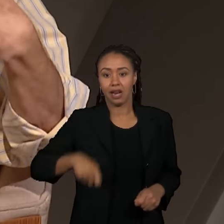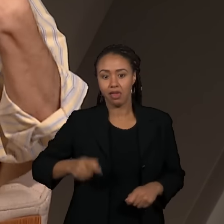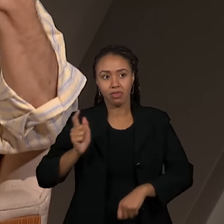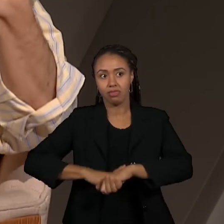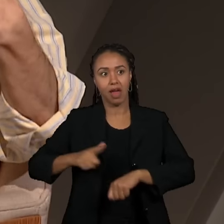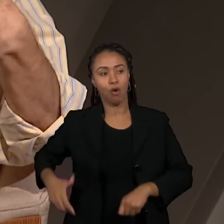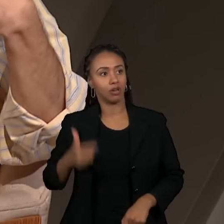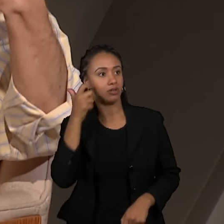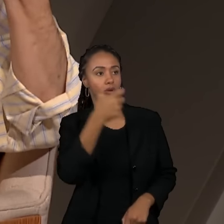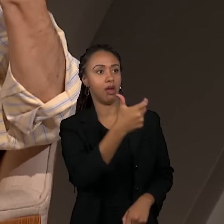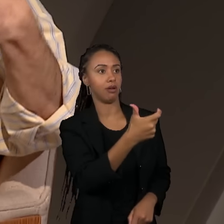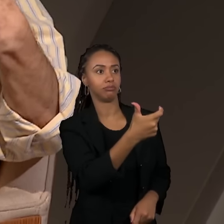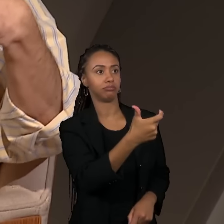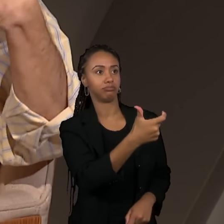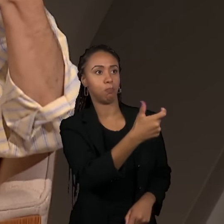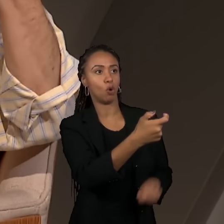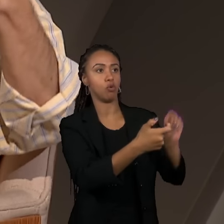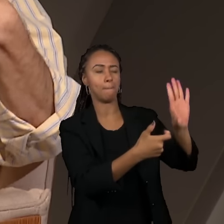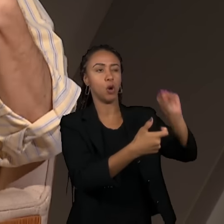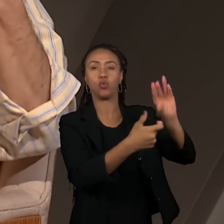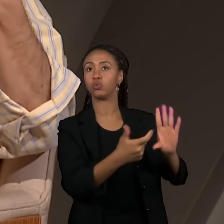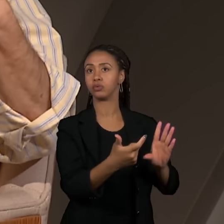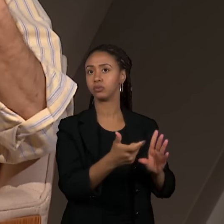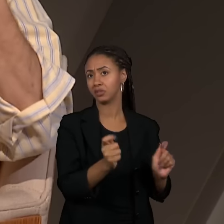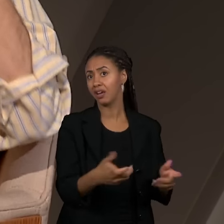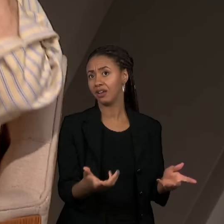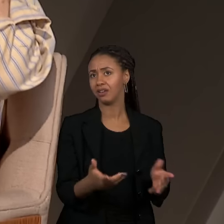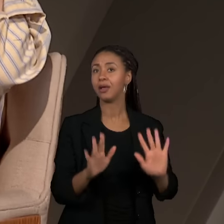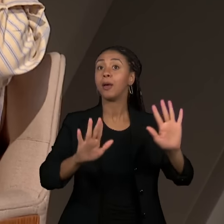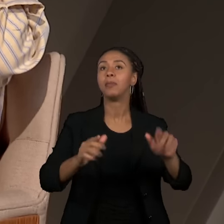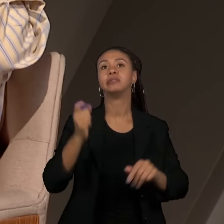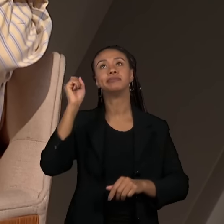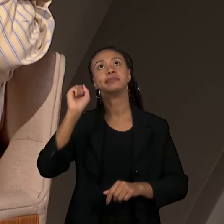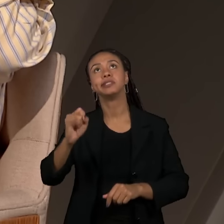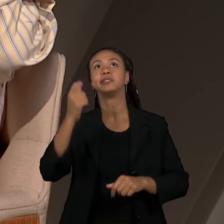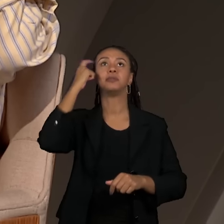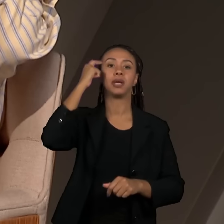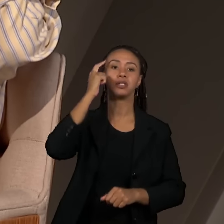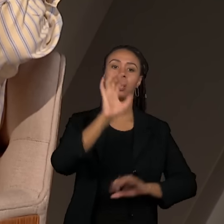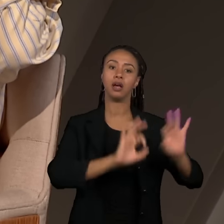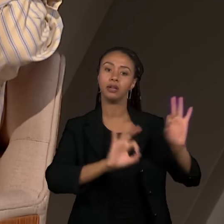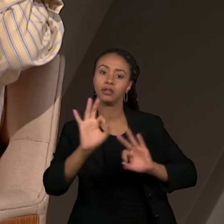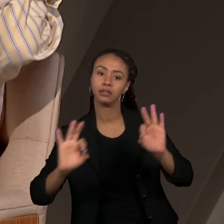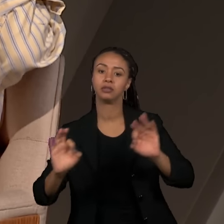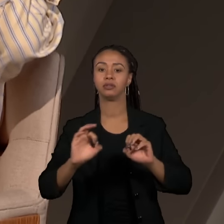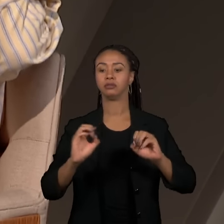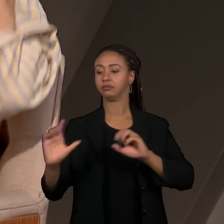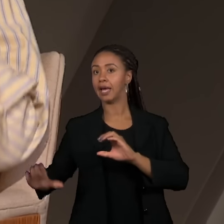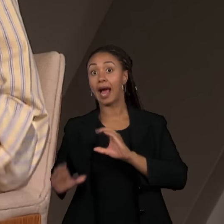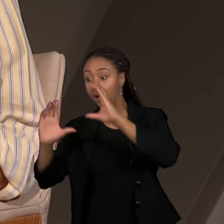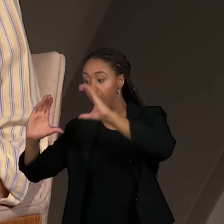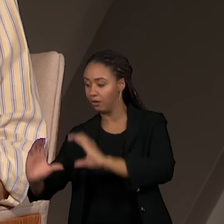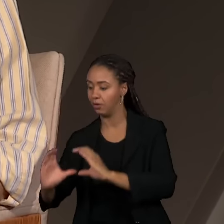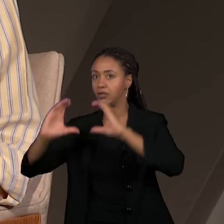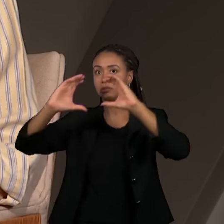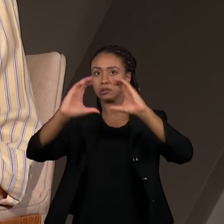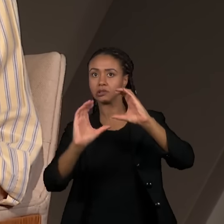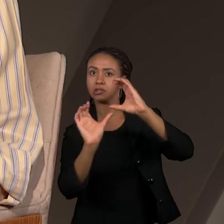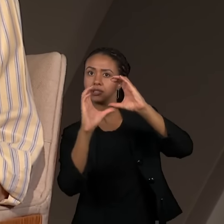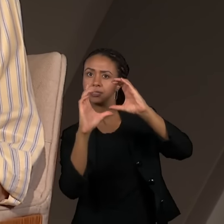né arte pensar fotografia etc não dá para mim trabalhar com celular que não me oferece os recursos que eu